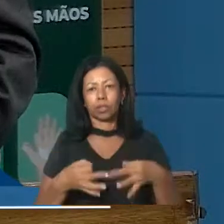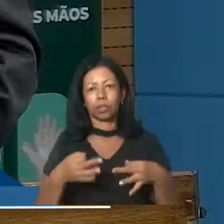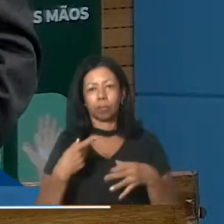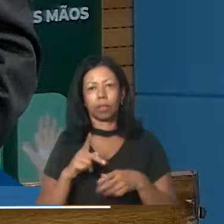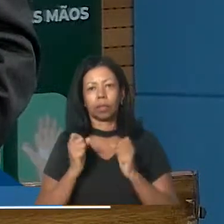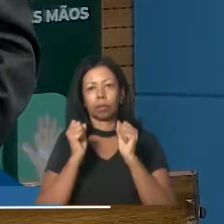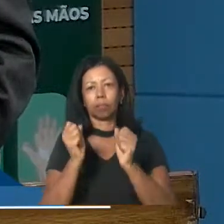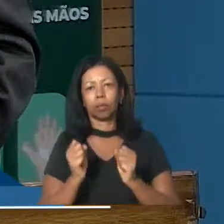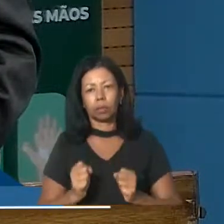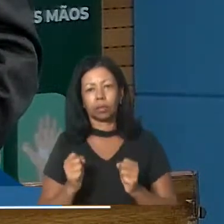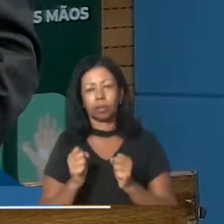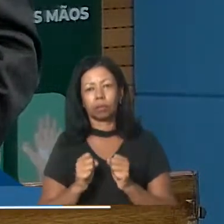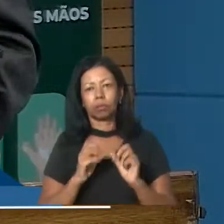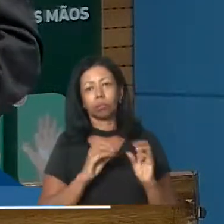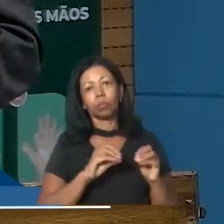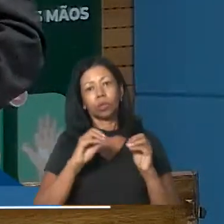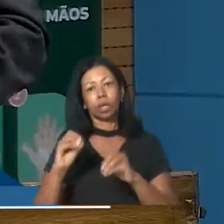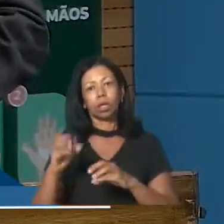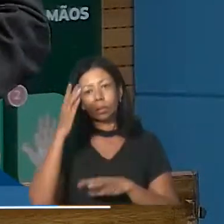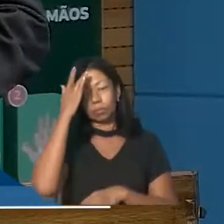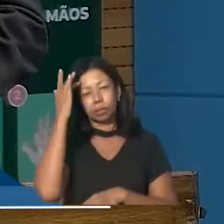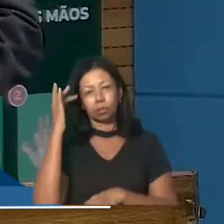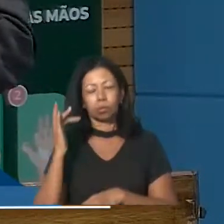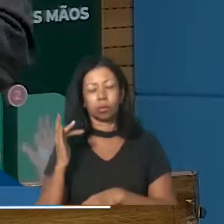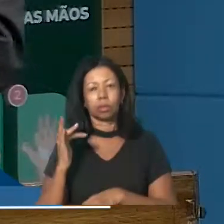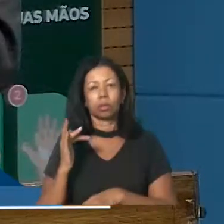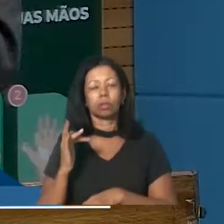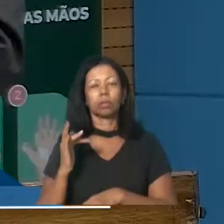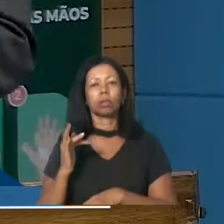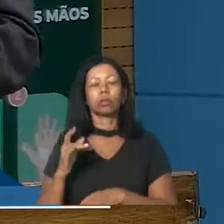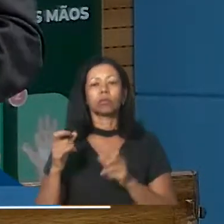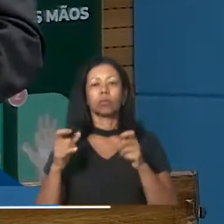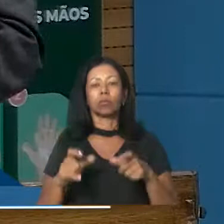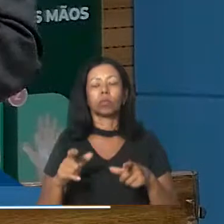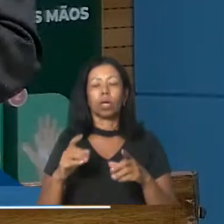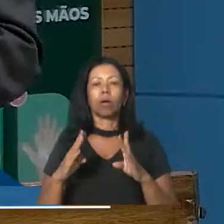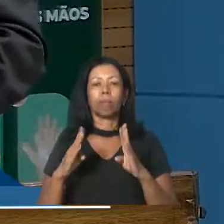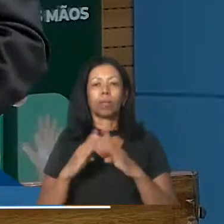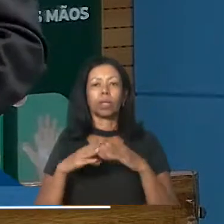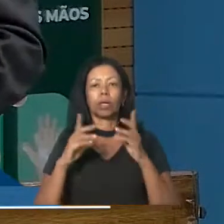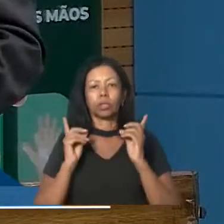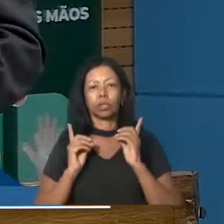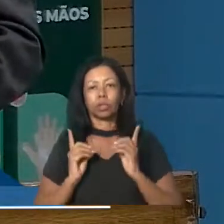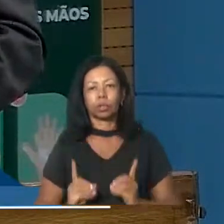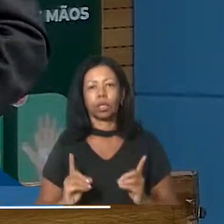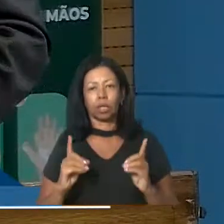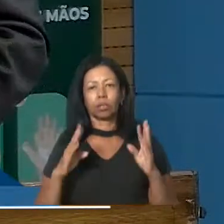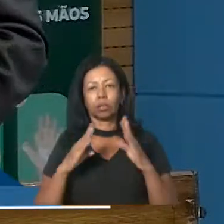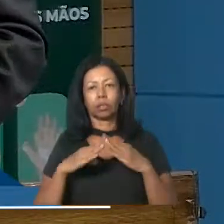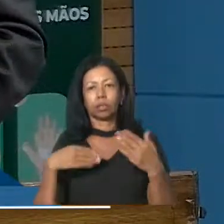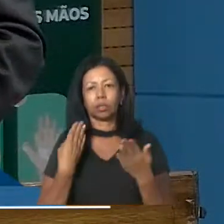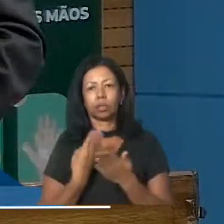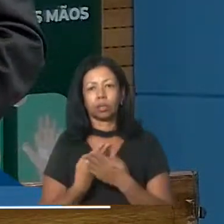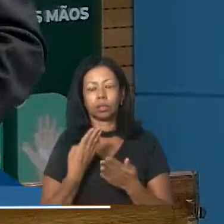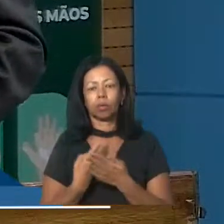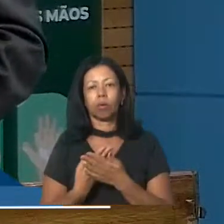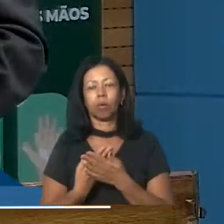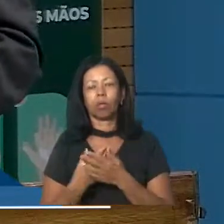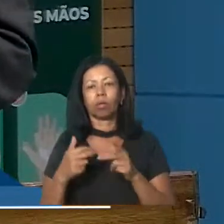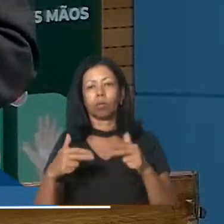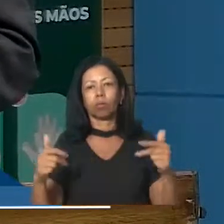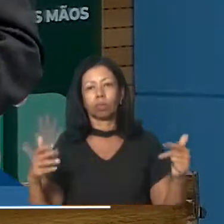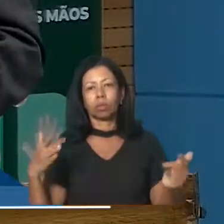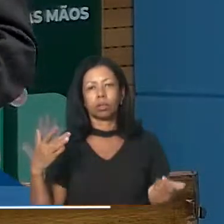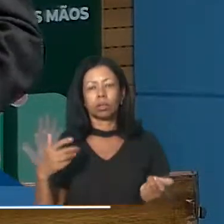a gente possa retirar aquelas pessoas de lá, para levar para um lugar onde vão morar com dignidade, com escola, com o equipamento